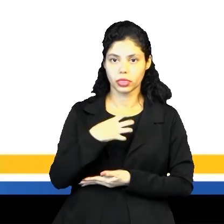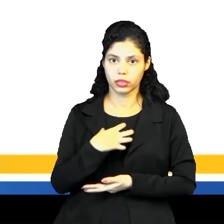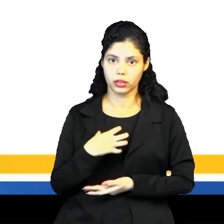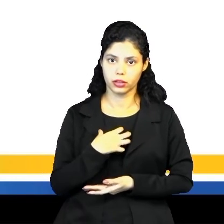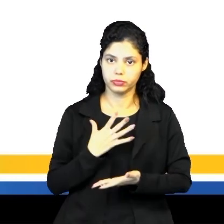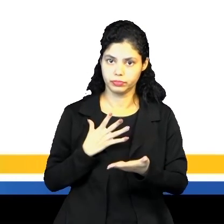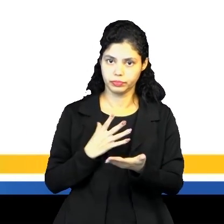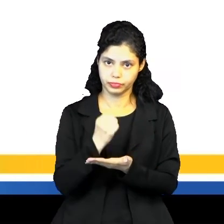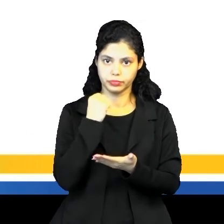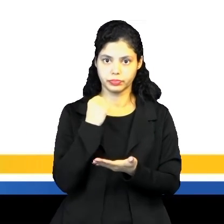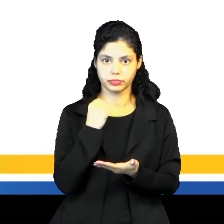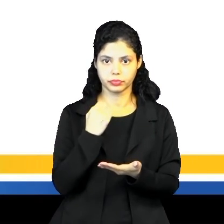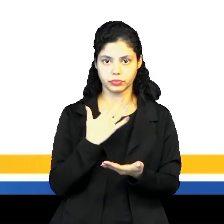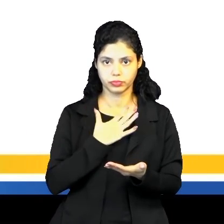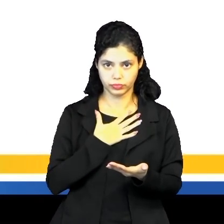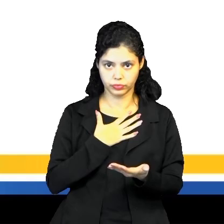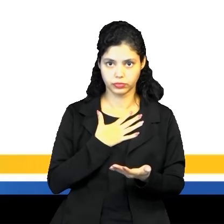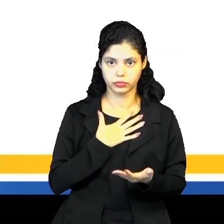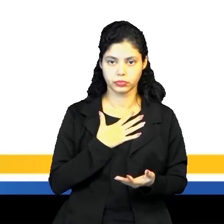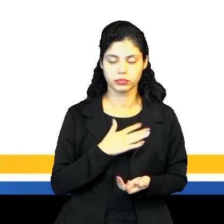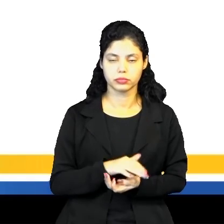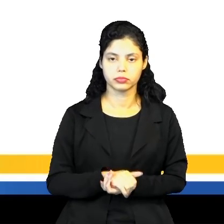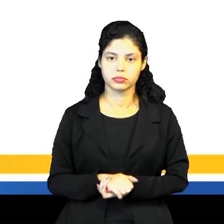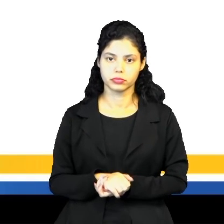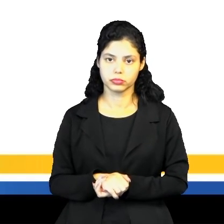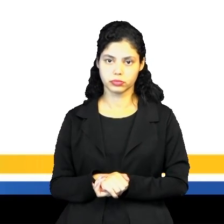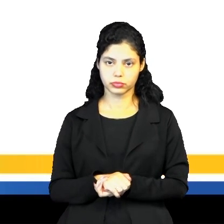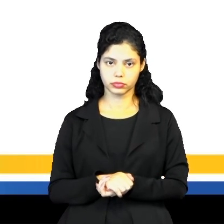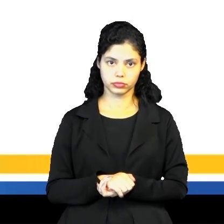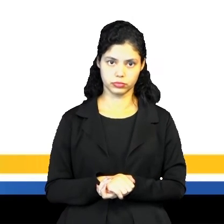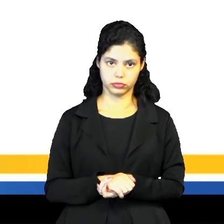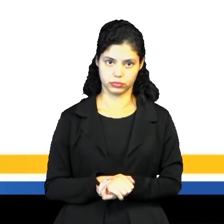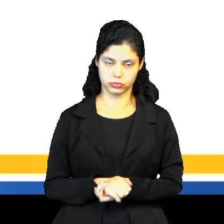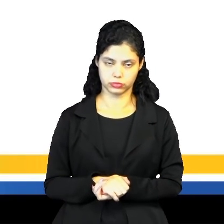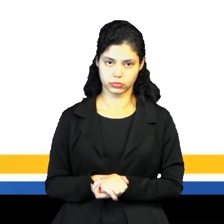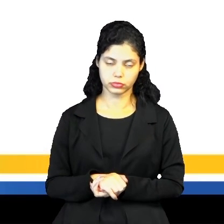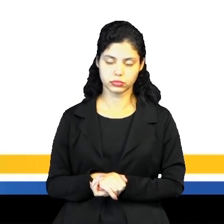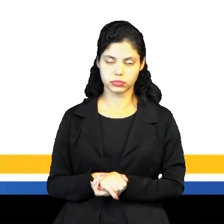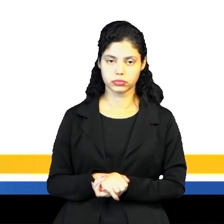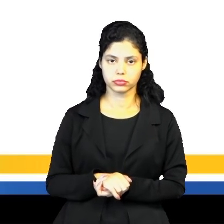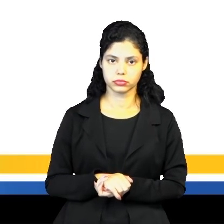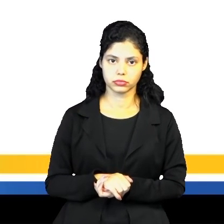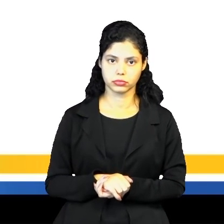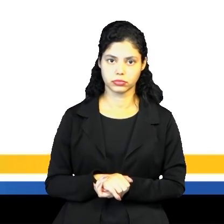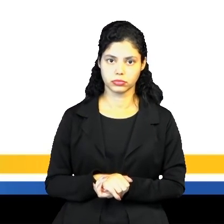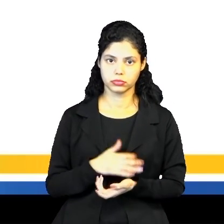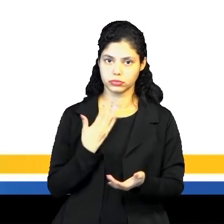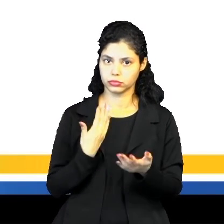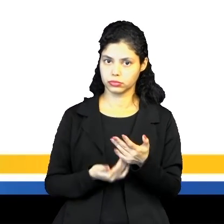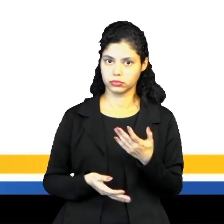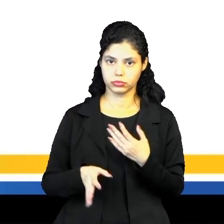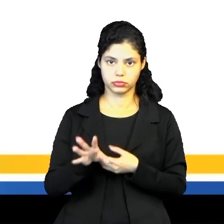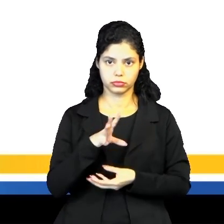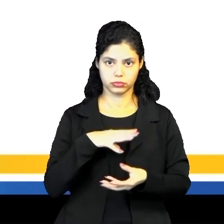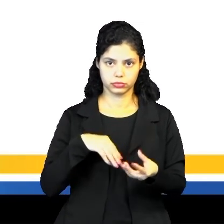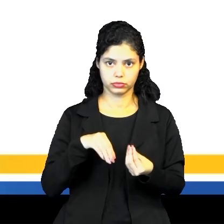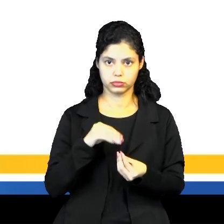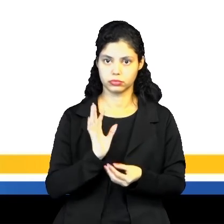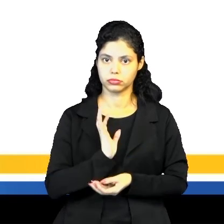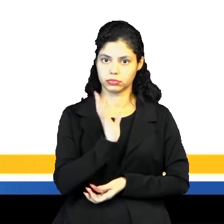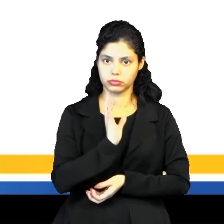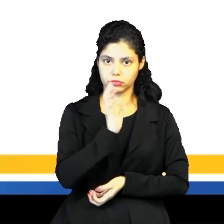de posse, né? Ele se coloca como a mulher como uma propriedade dele. Ele está totalmente perdido nesse amor